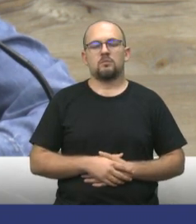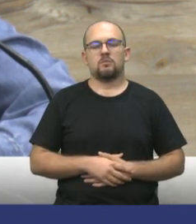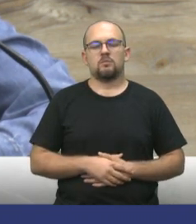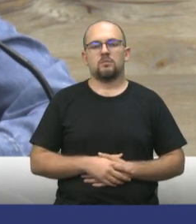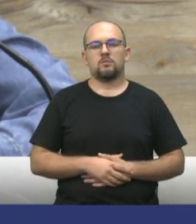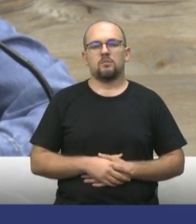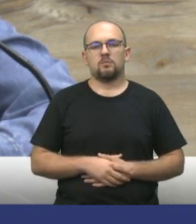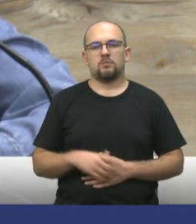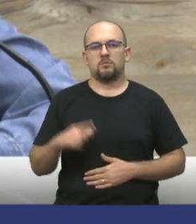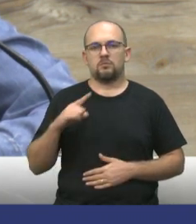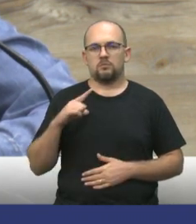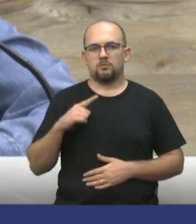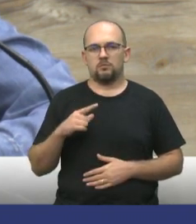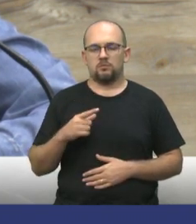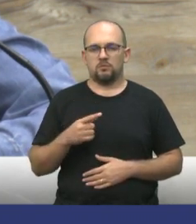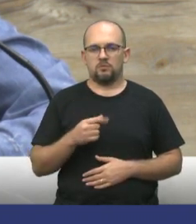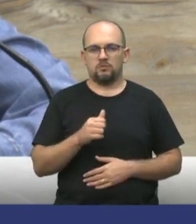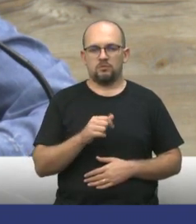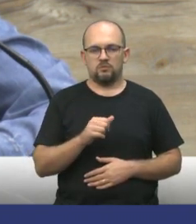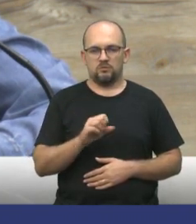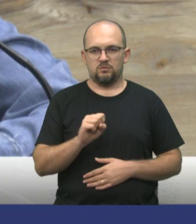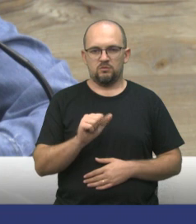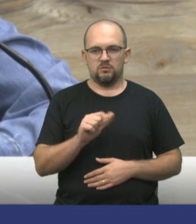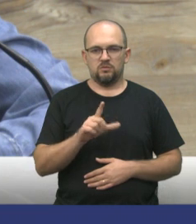teremos um saldo financeiro de